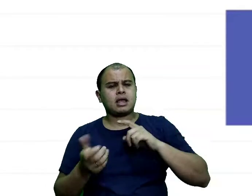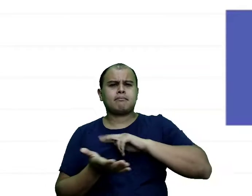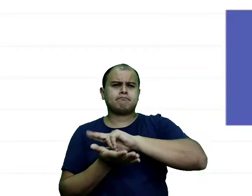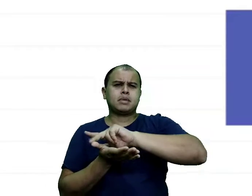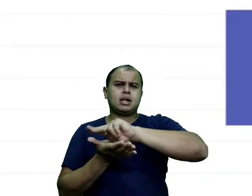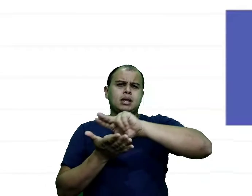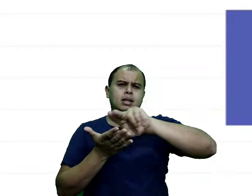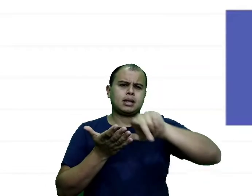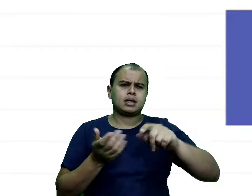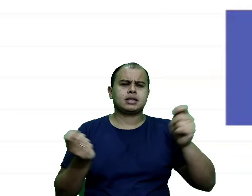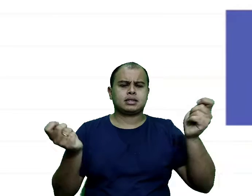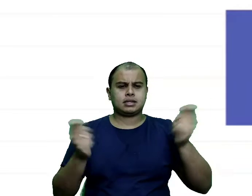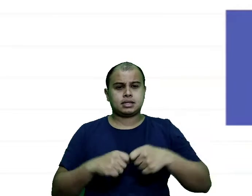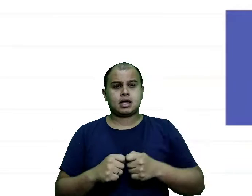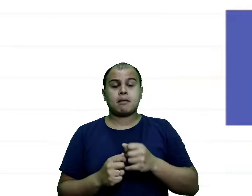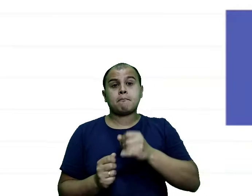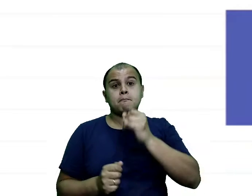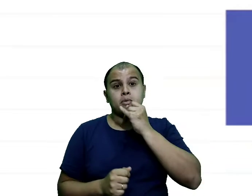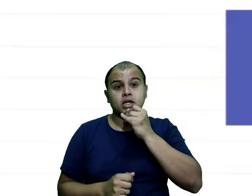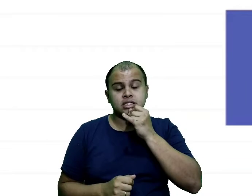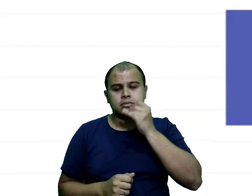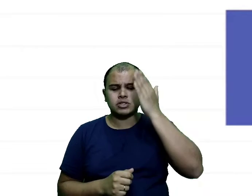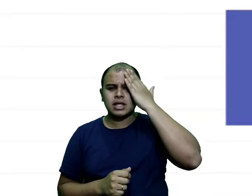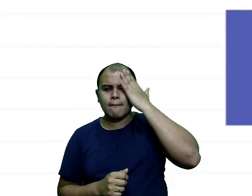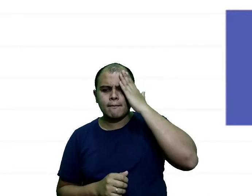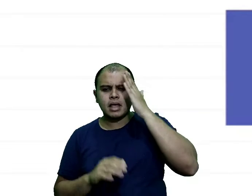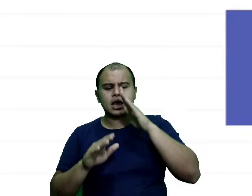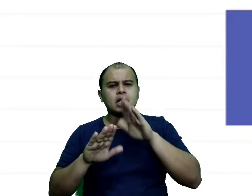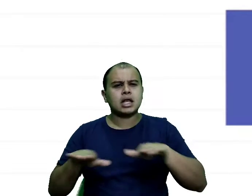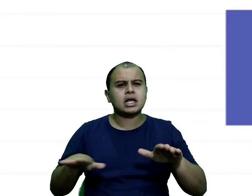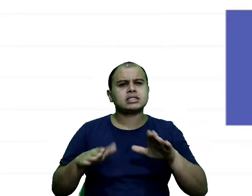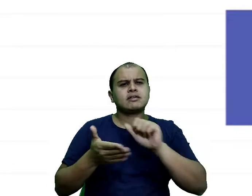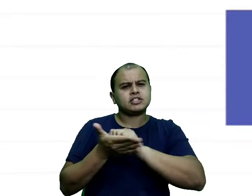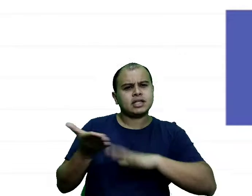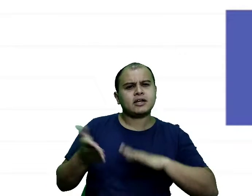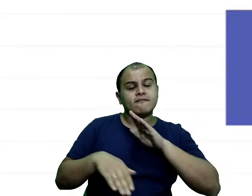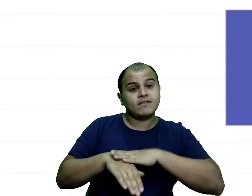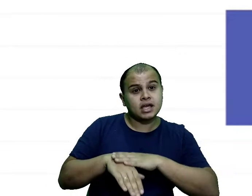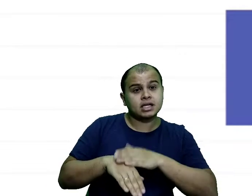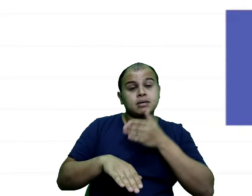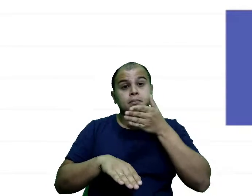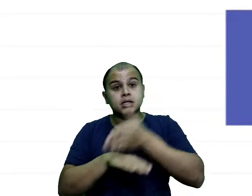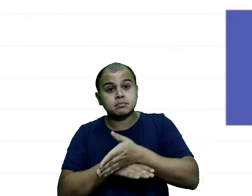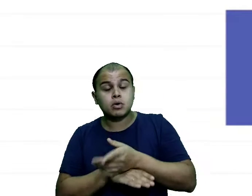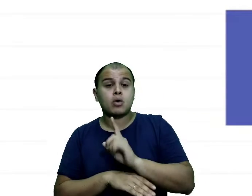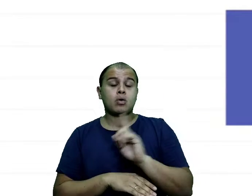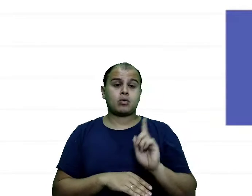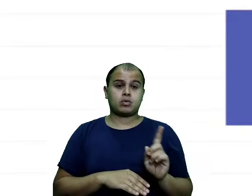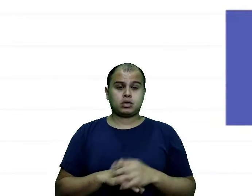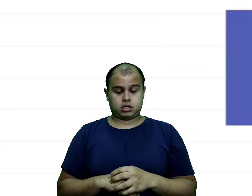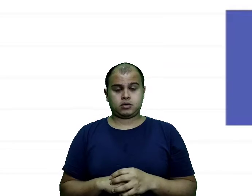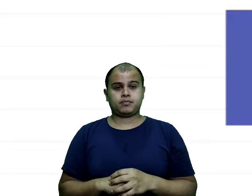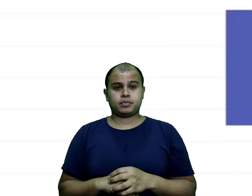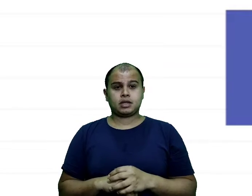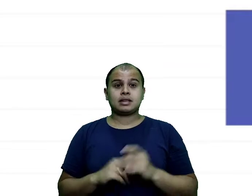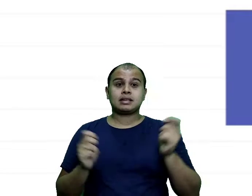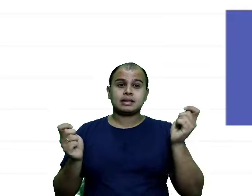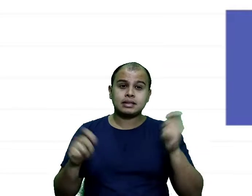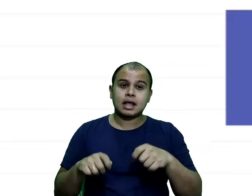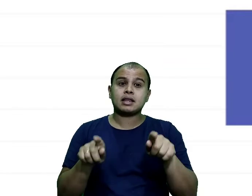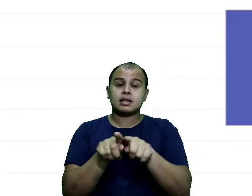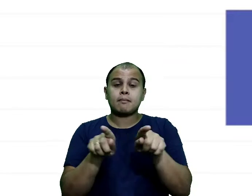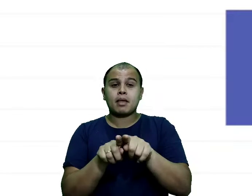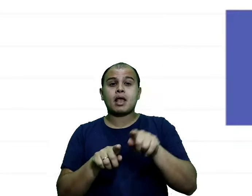se fez atividade, se não fez. Mas isso ainda a gente está fazendo aos poucos. As professoras estão trabalhando no Google